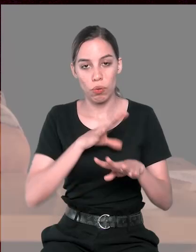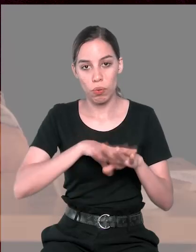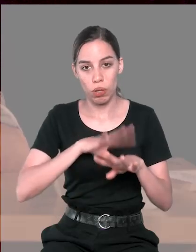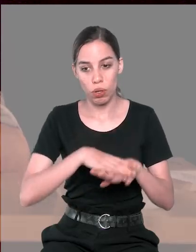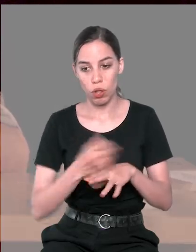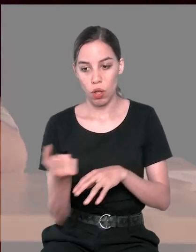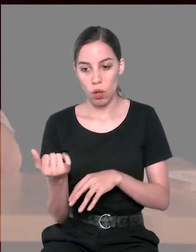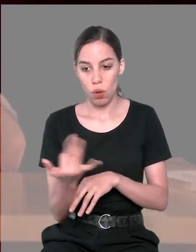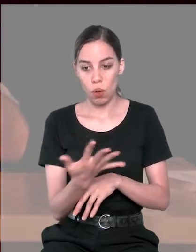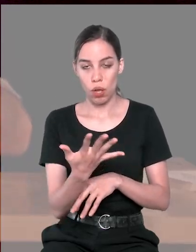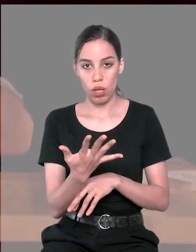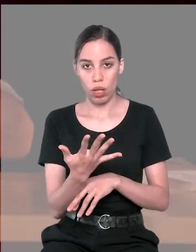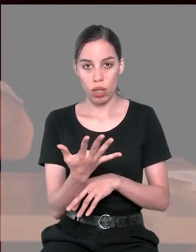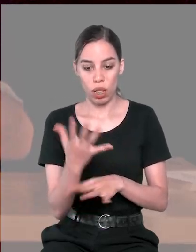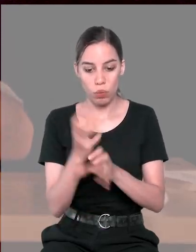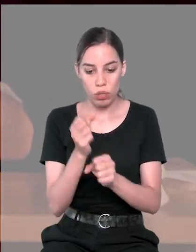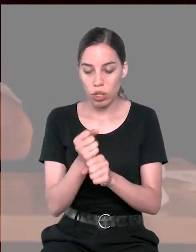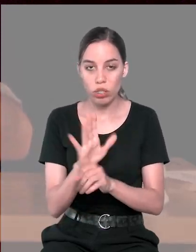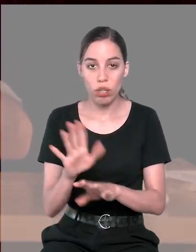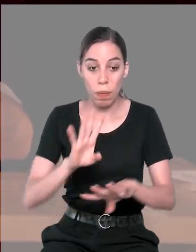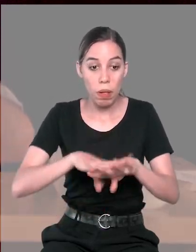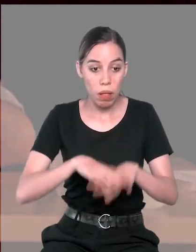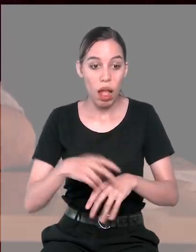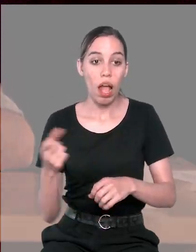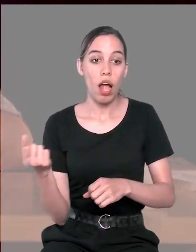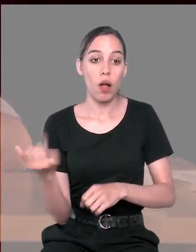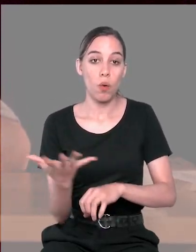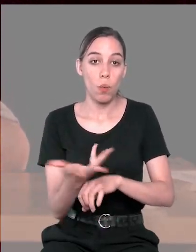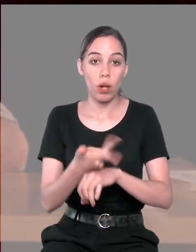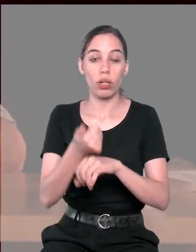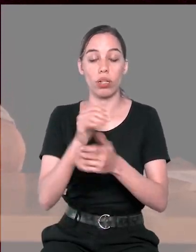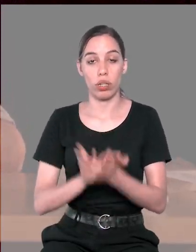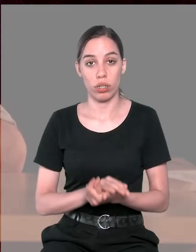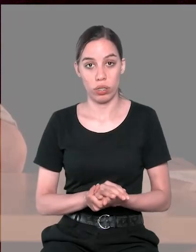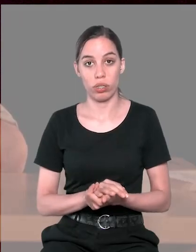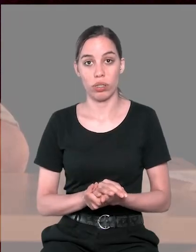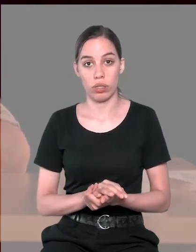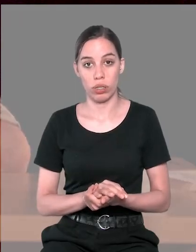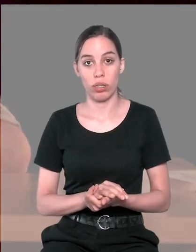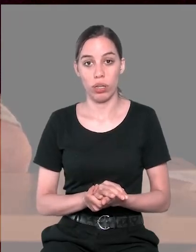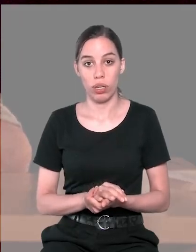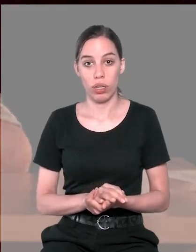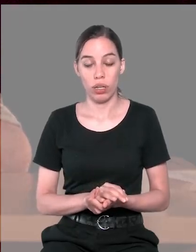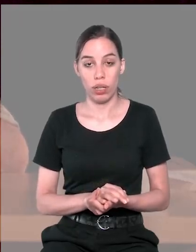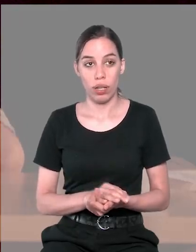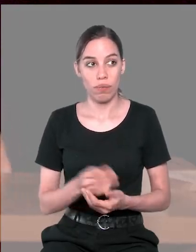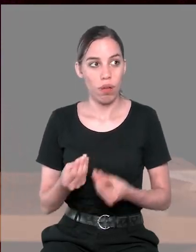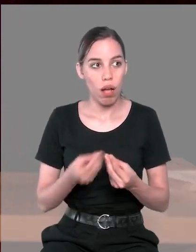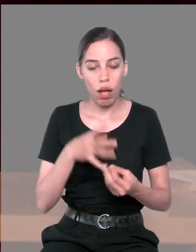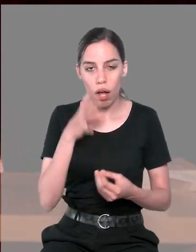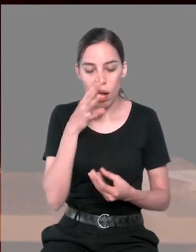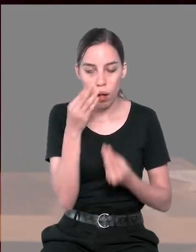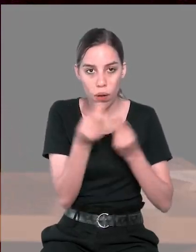matemática qualitativa. A matemática não é só quantitativa. E ele ficava fascinado com esse modo de pensar qualitativamente a matemática.